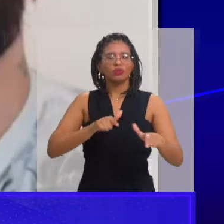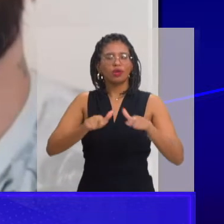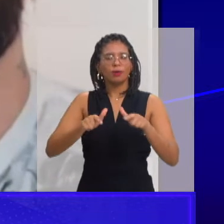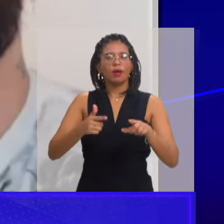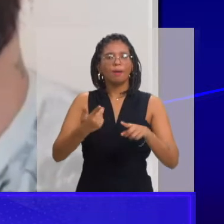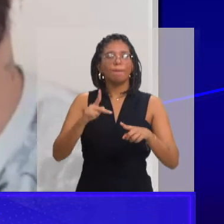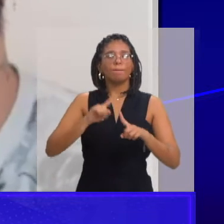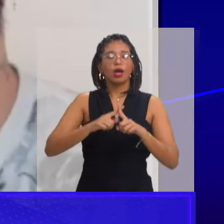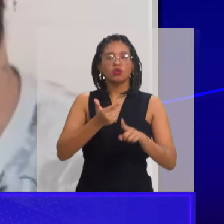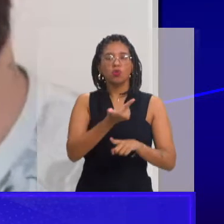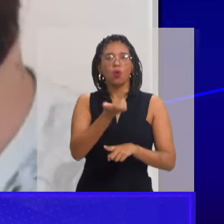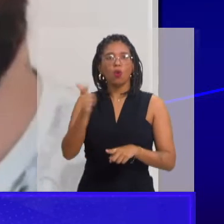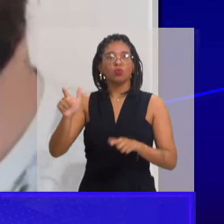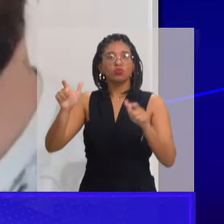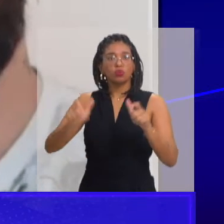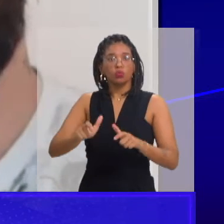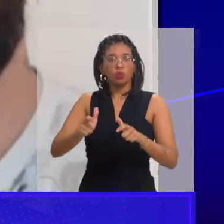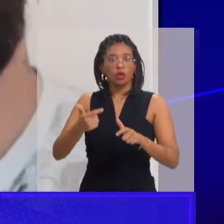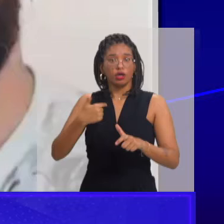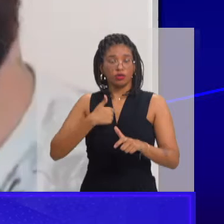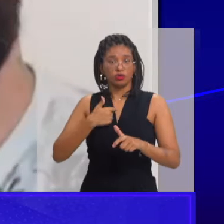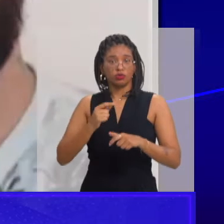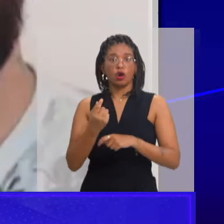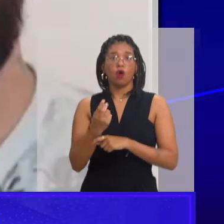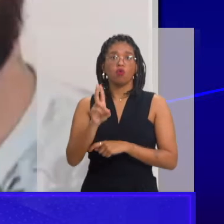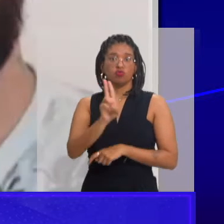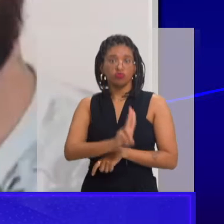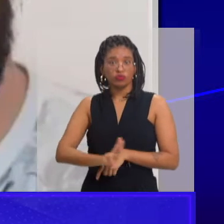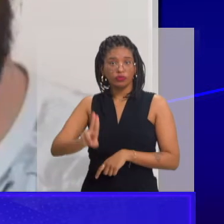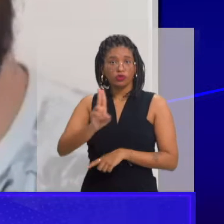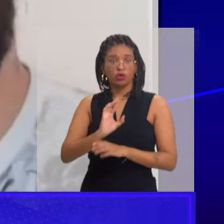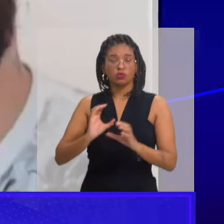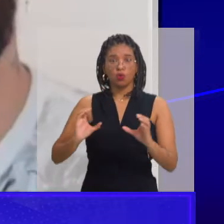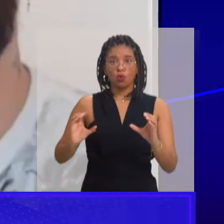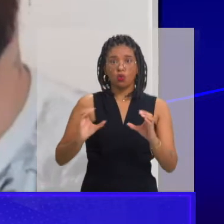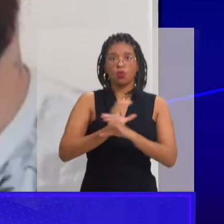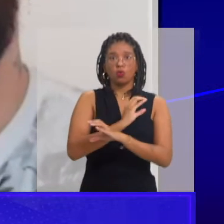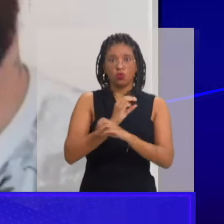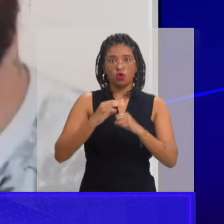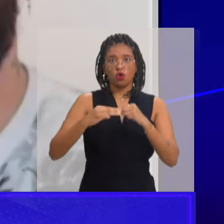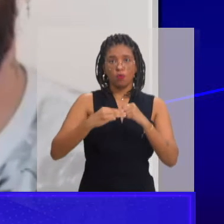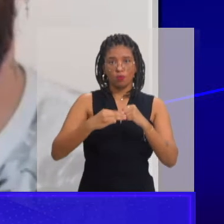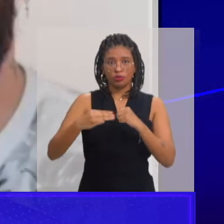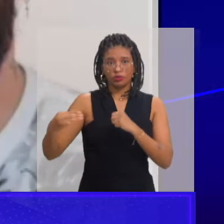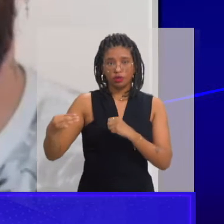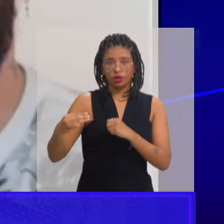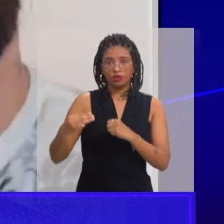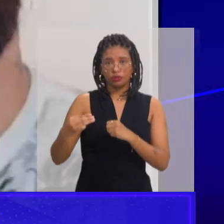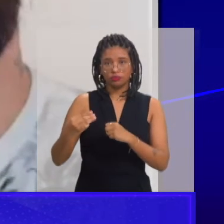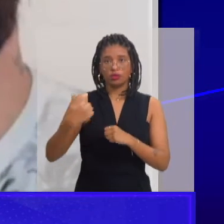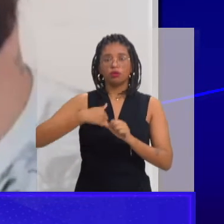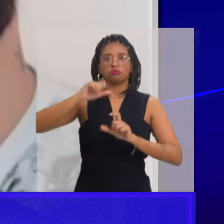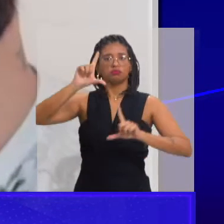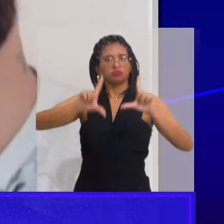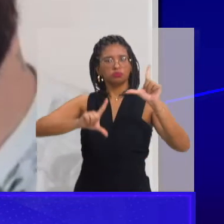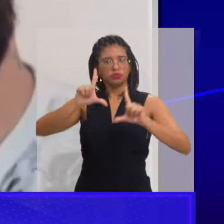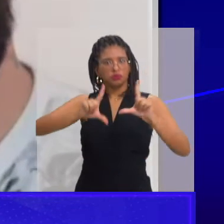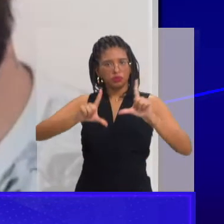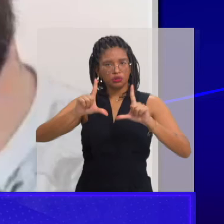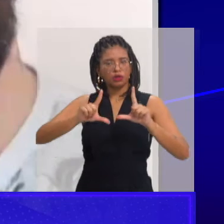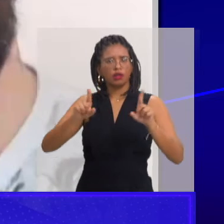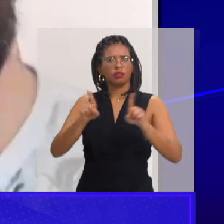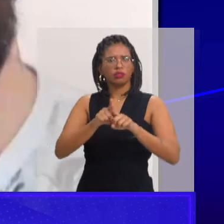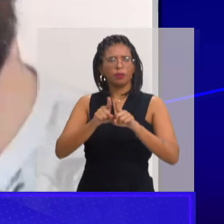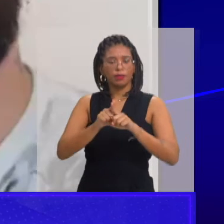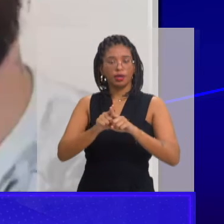Mas num lugar de maturidade. Eu continuo produzindo muito, mas eu estou produzindo em um outro